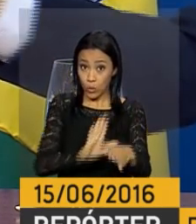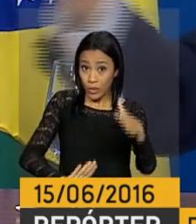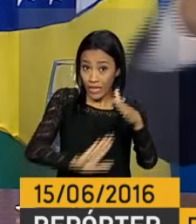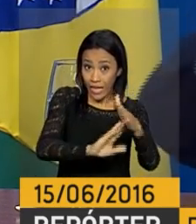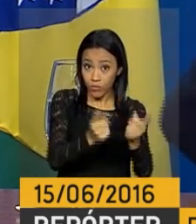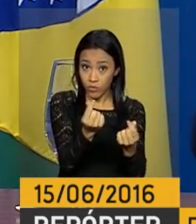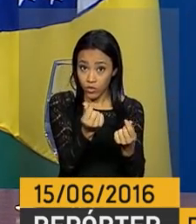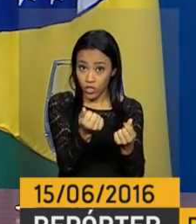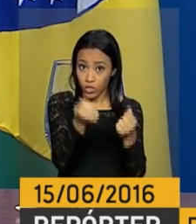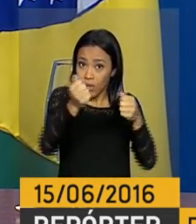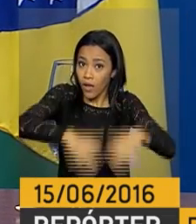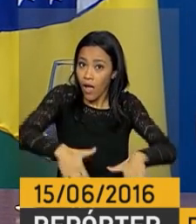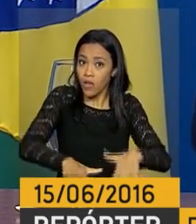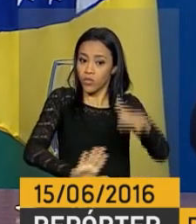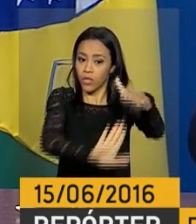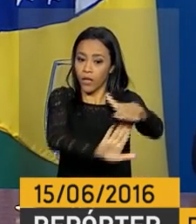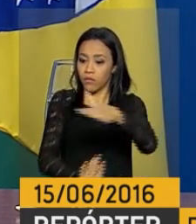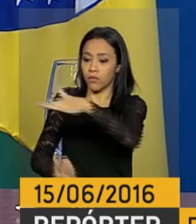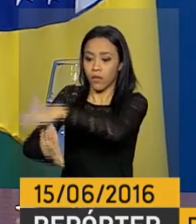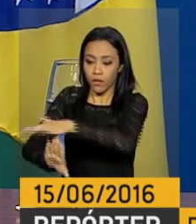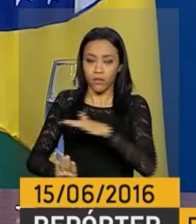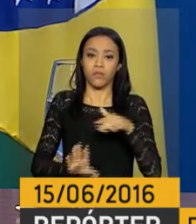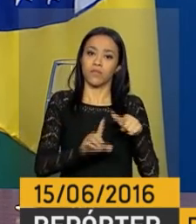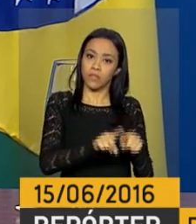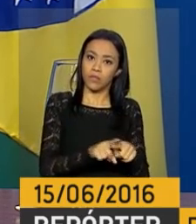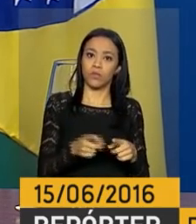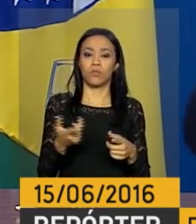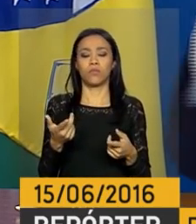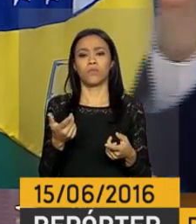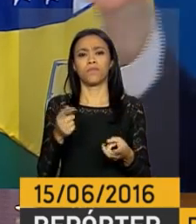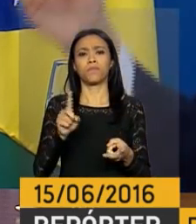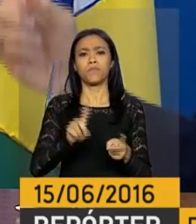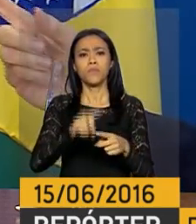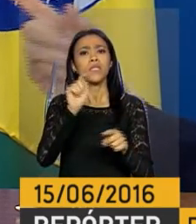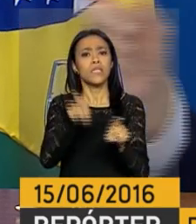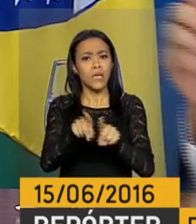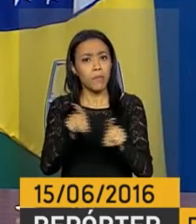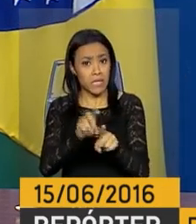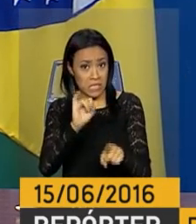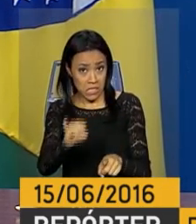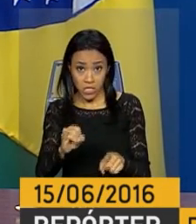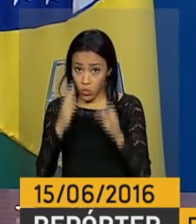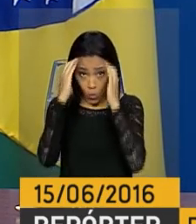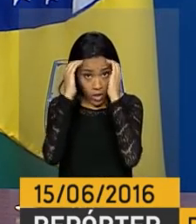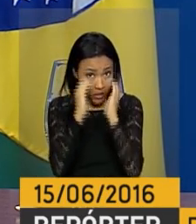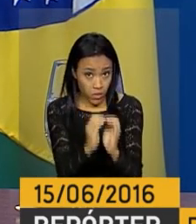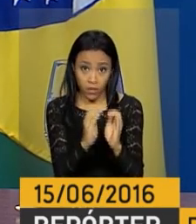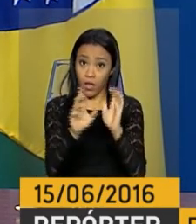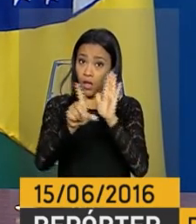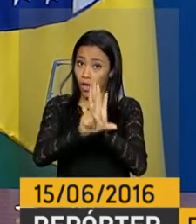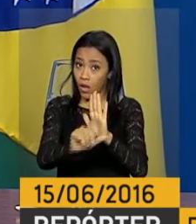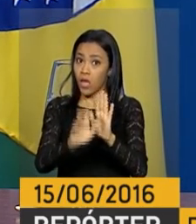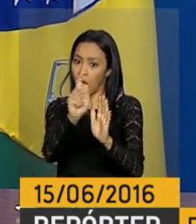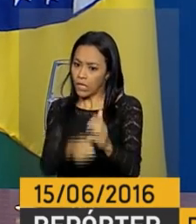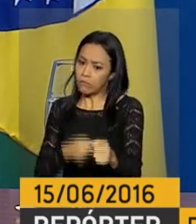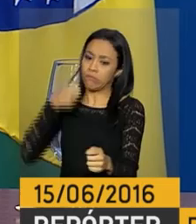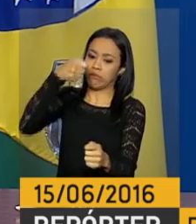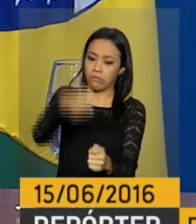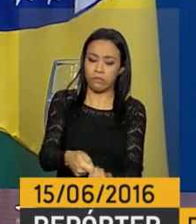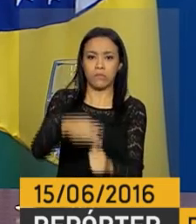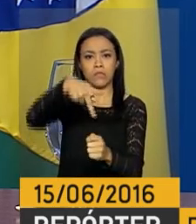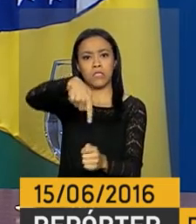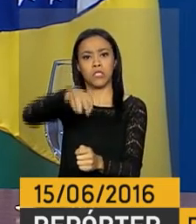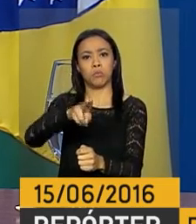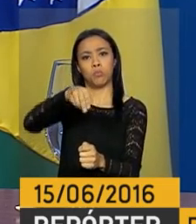o prazo de durabilidade, sistema de funcionamento, as penalidades, caso não cumpram, porque aí